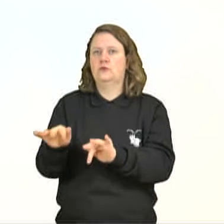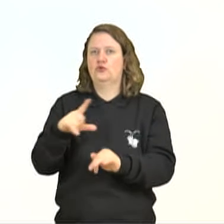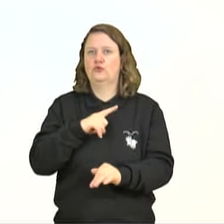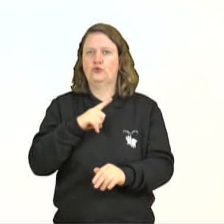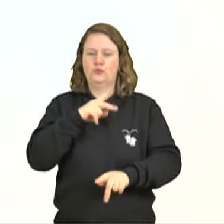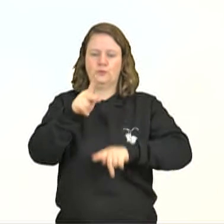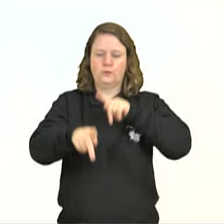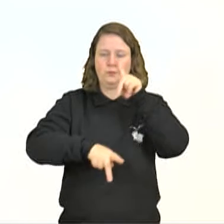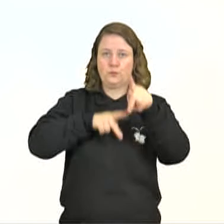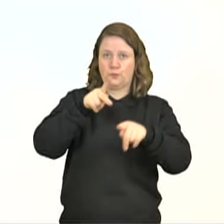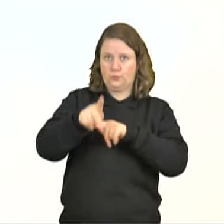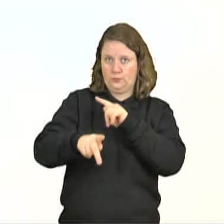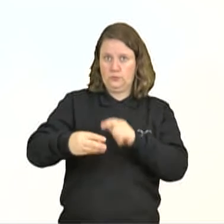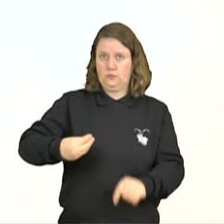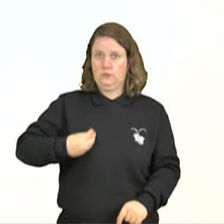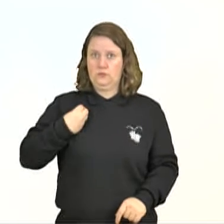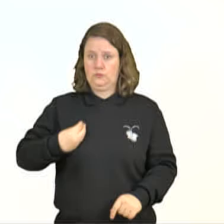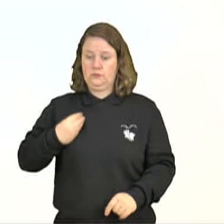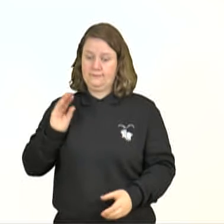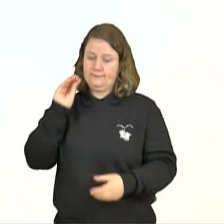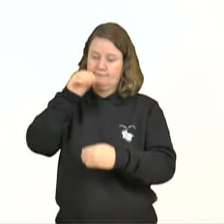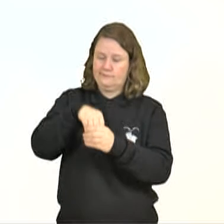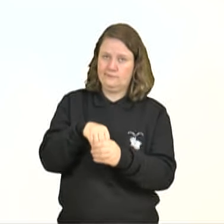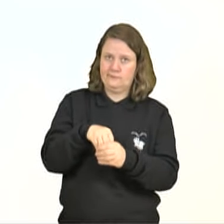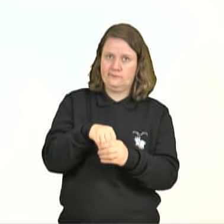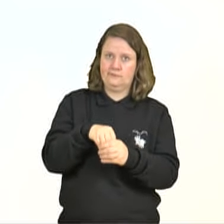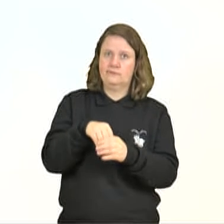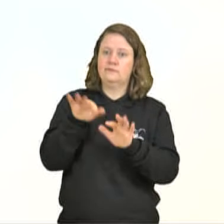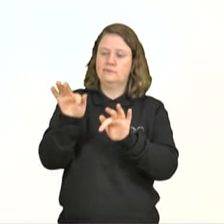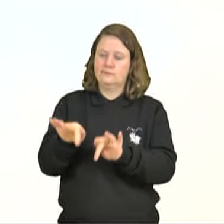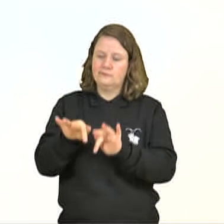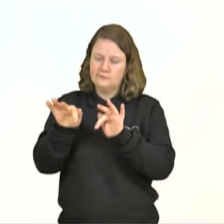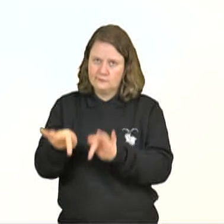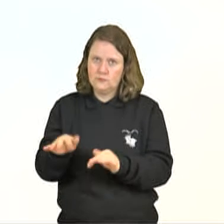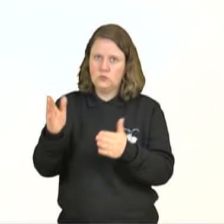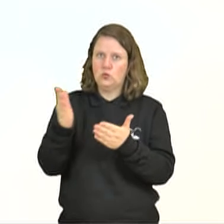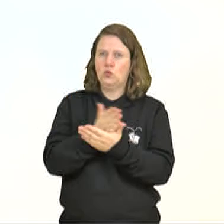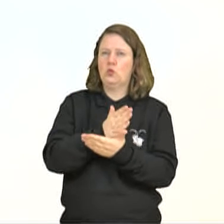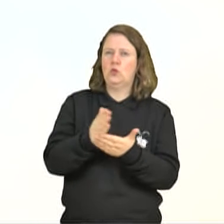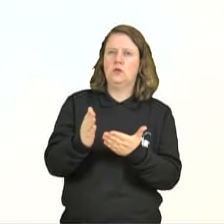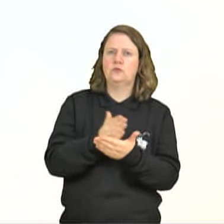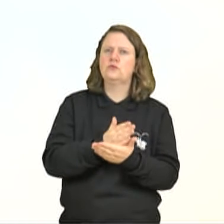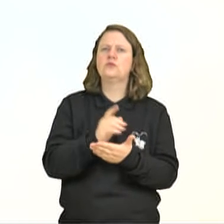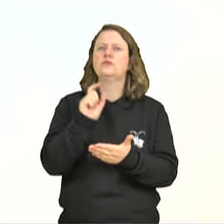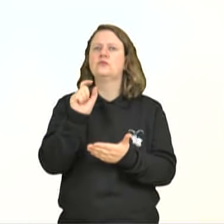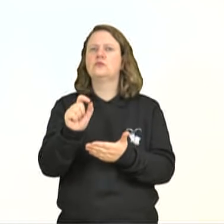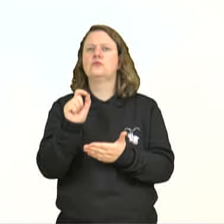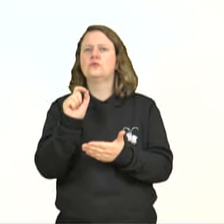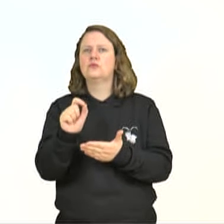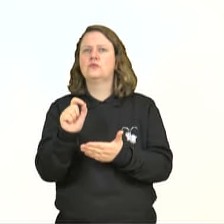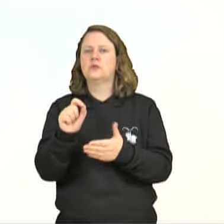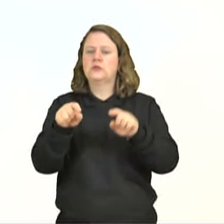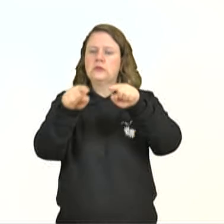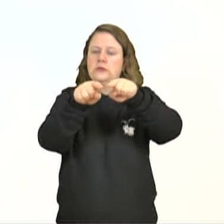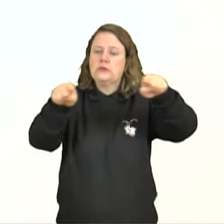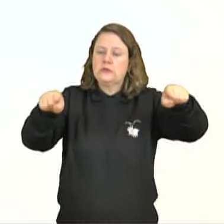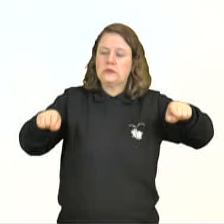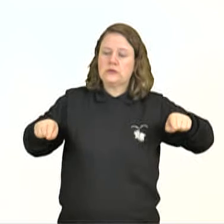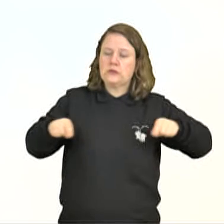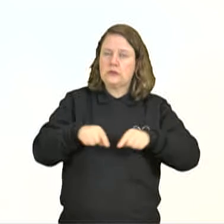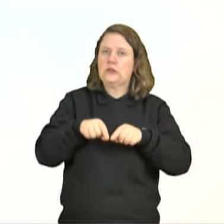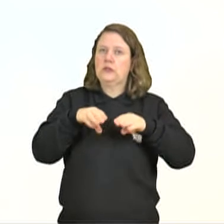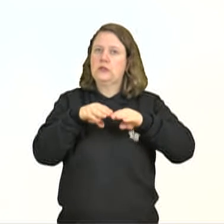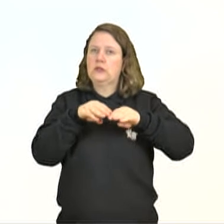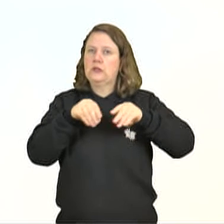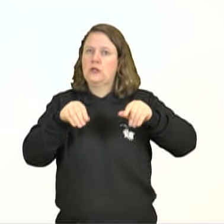habitantes viviam dentro dos feudos, né? Que estavam divididos em manso servil, terra reservada ao uso